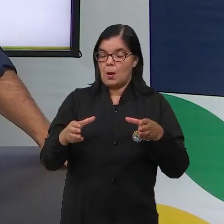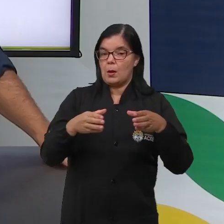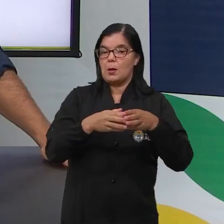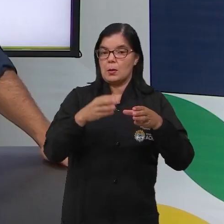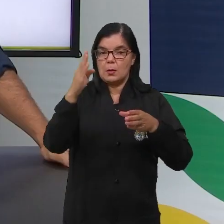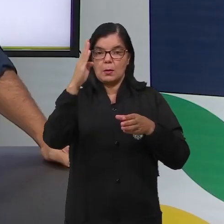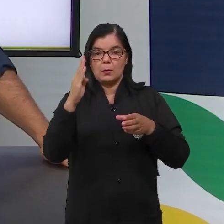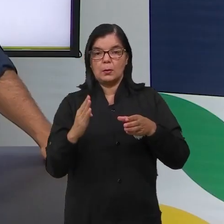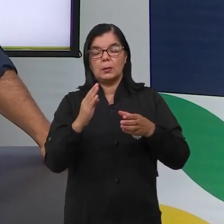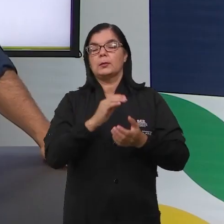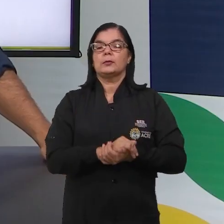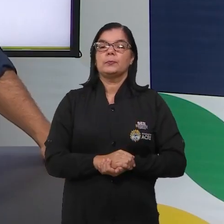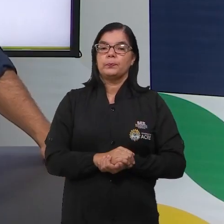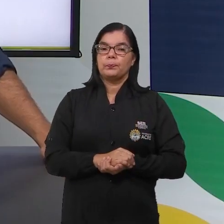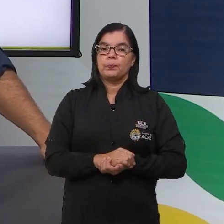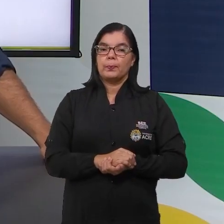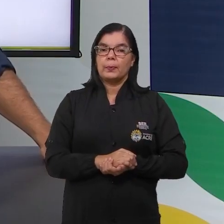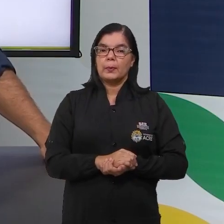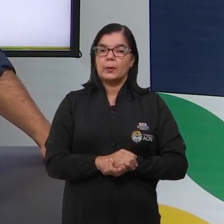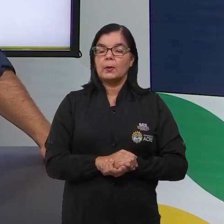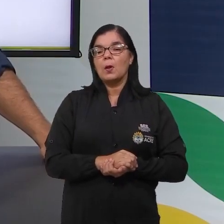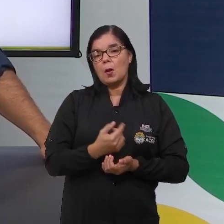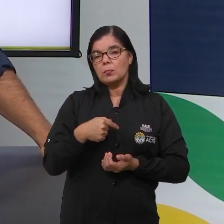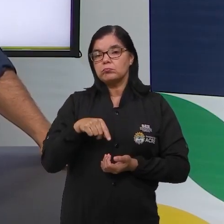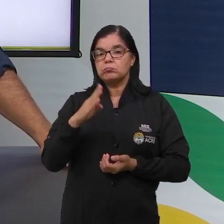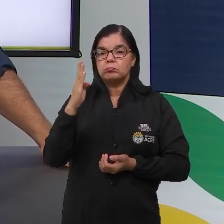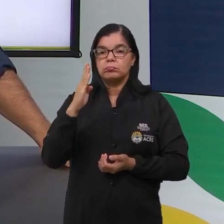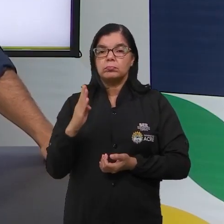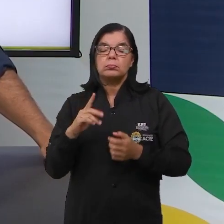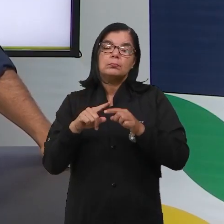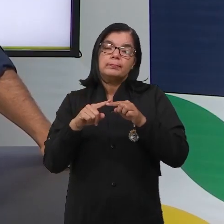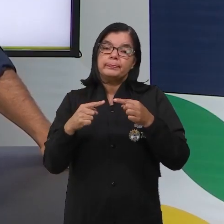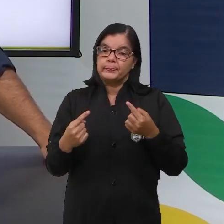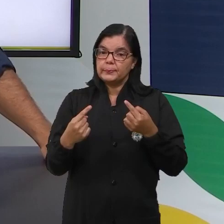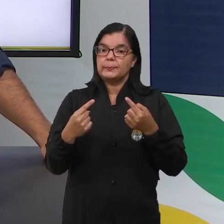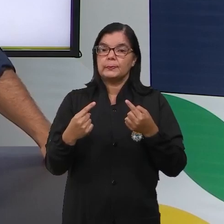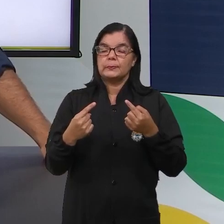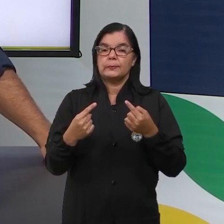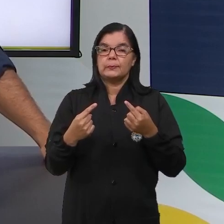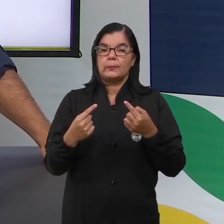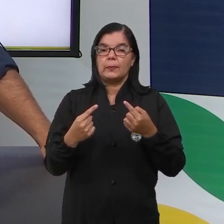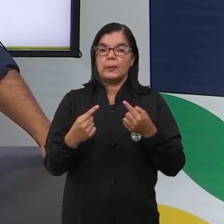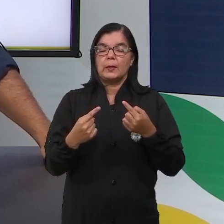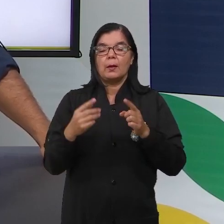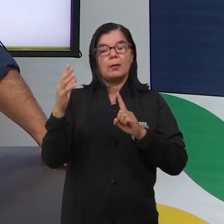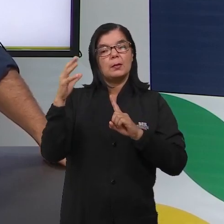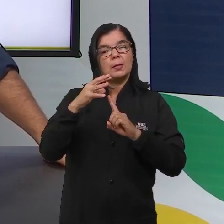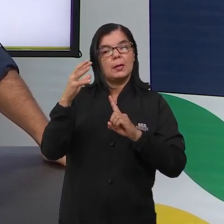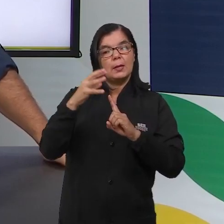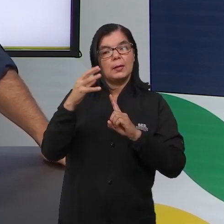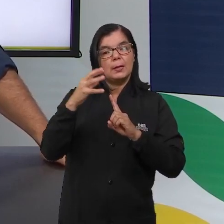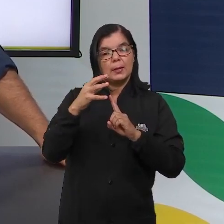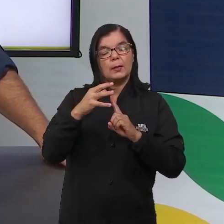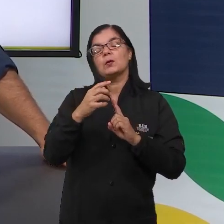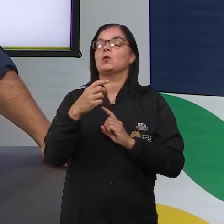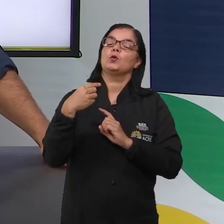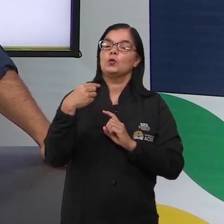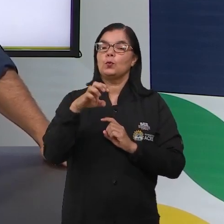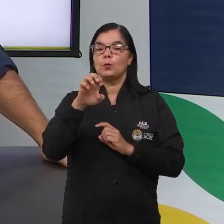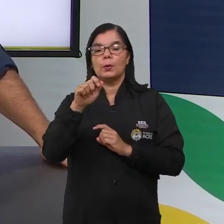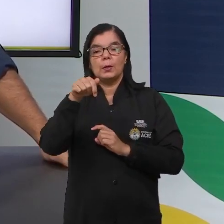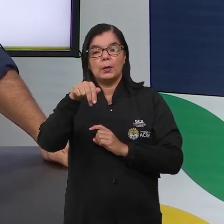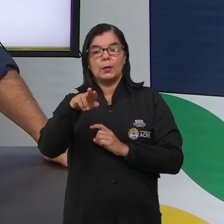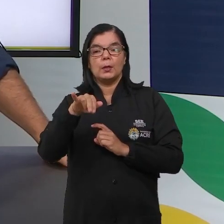falando, vamos mencionar aqui, equipe, Brasil, mas vem dessa influência latina do equipo, tá